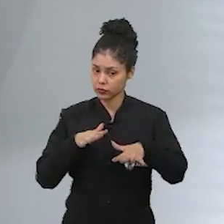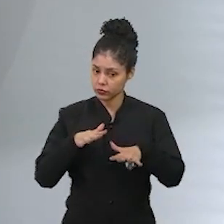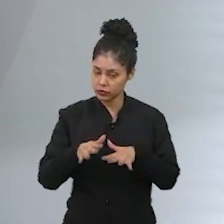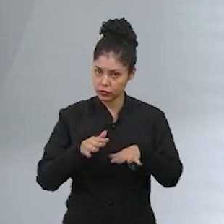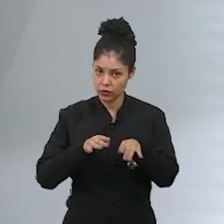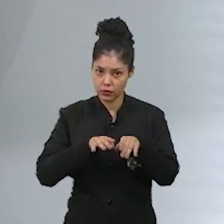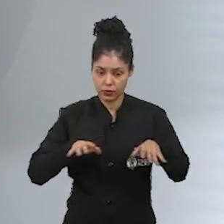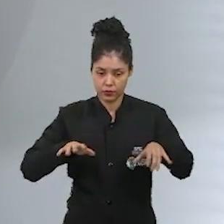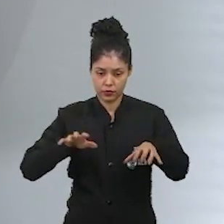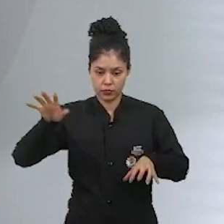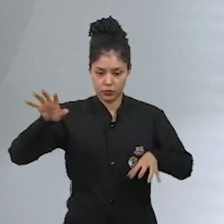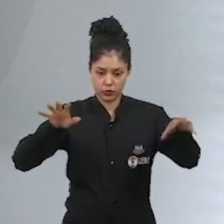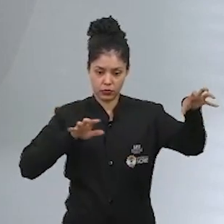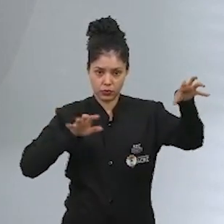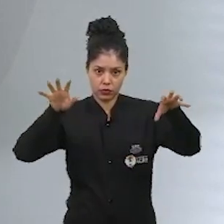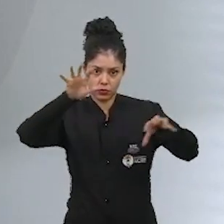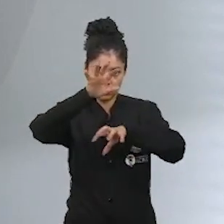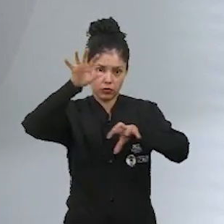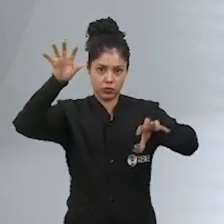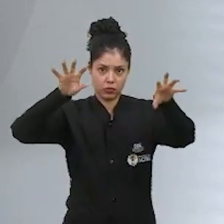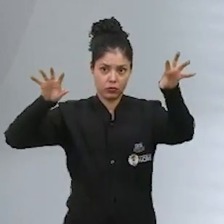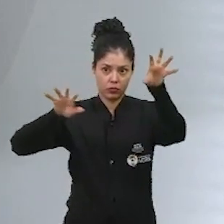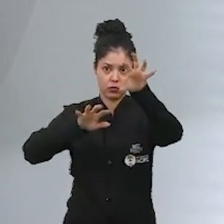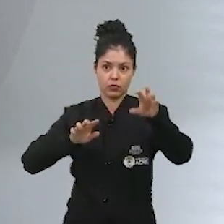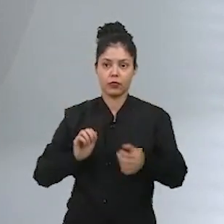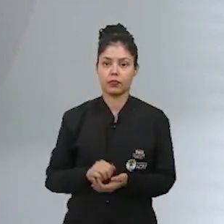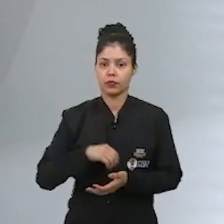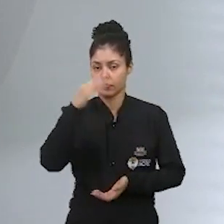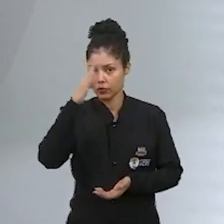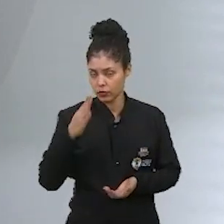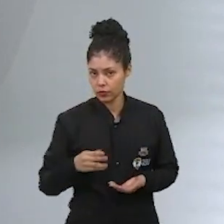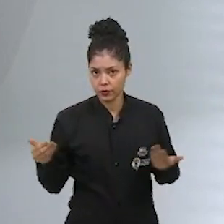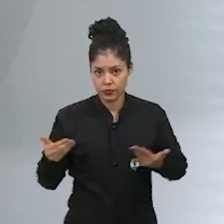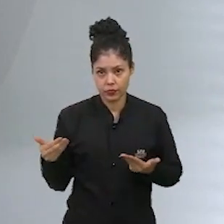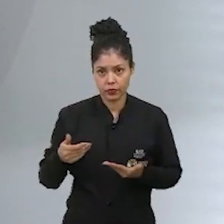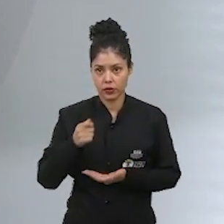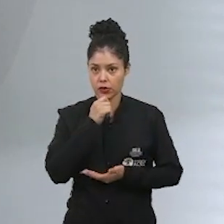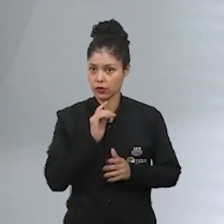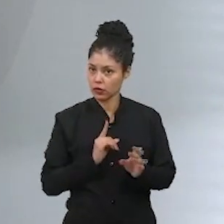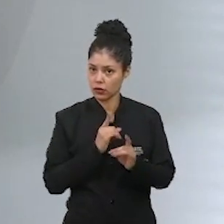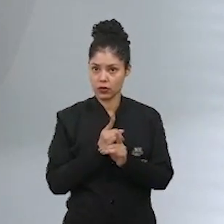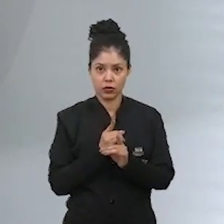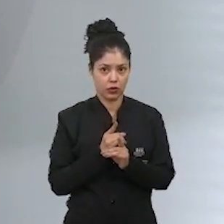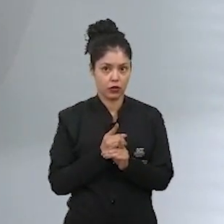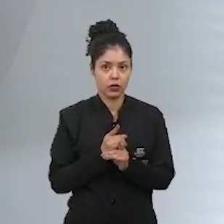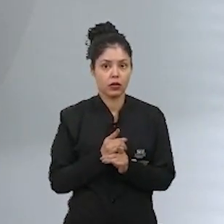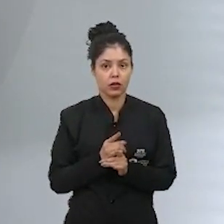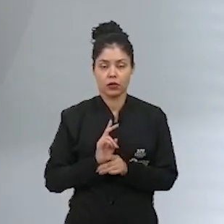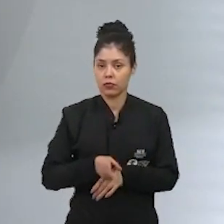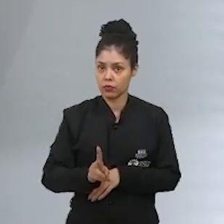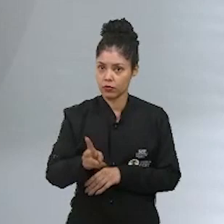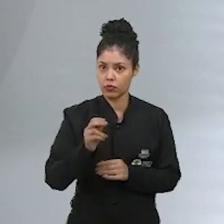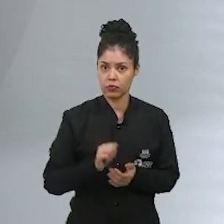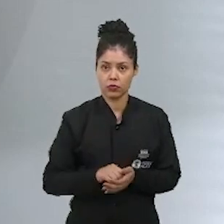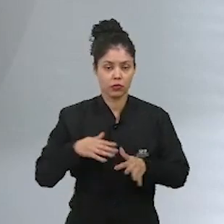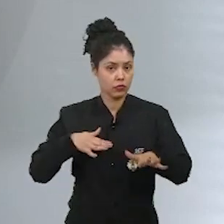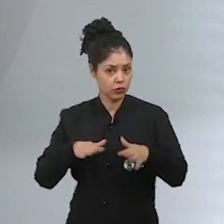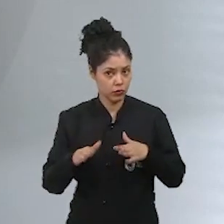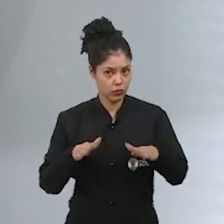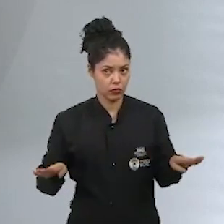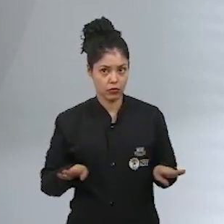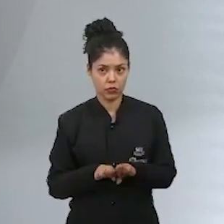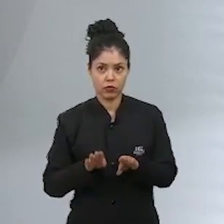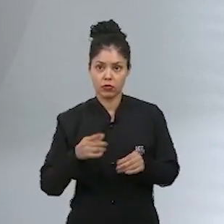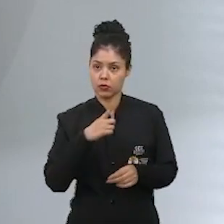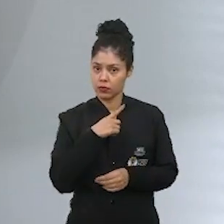placas tectônicas, eles se separaram. Então, o Brasil, atualmente, ele não se encontra em descontinuidades de placas tectônicas